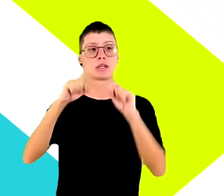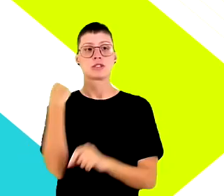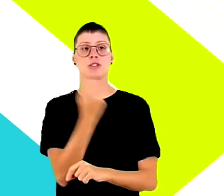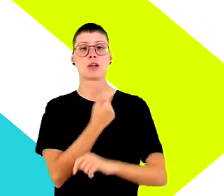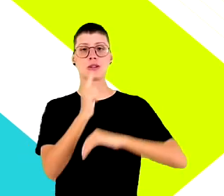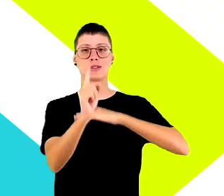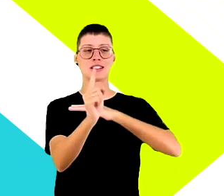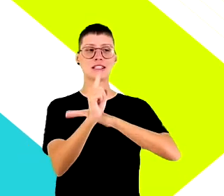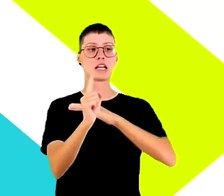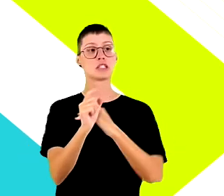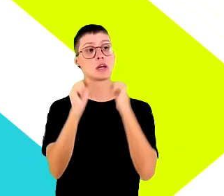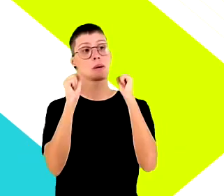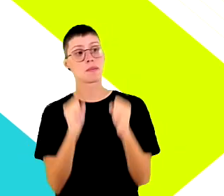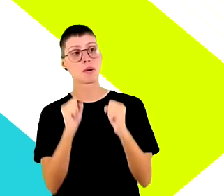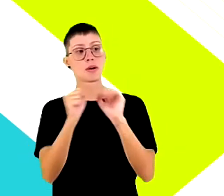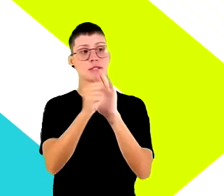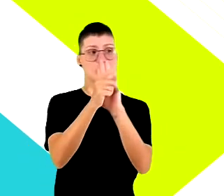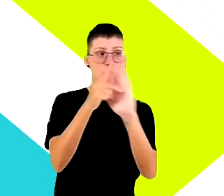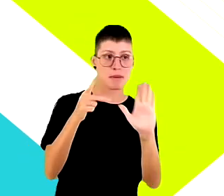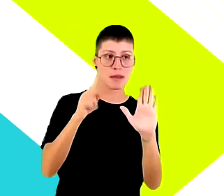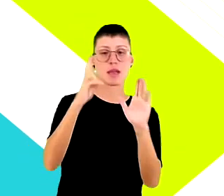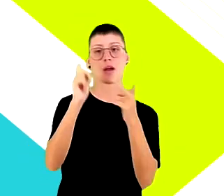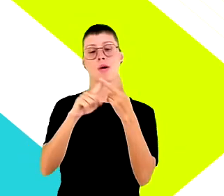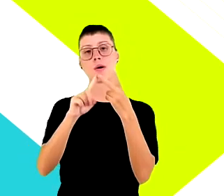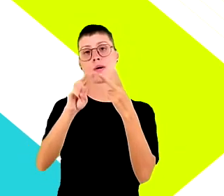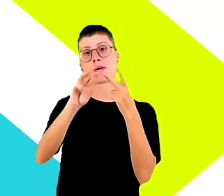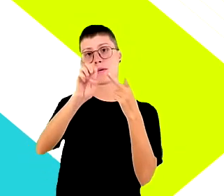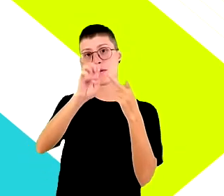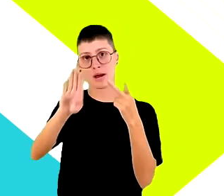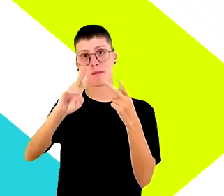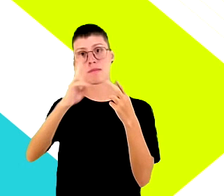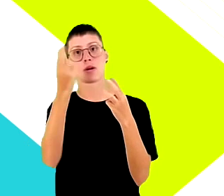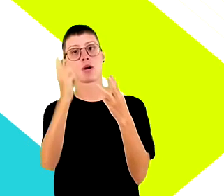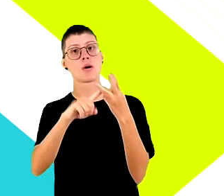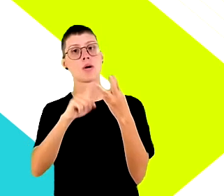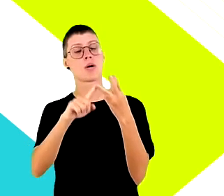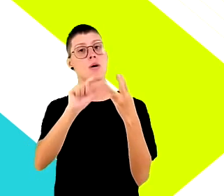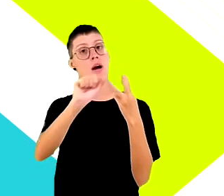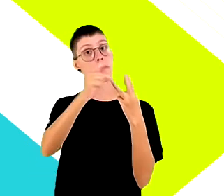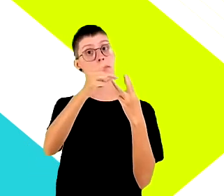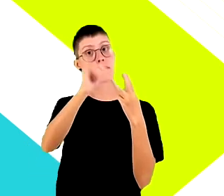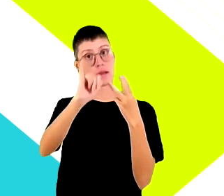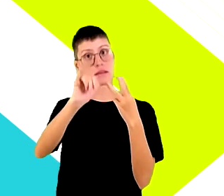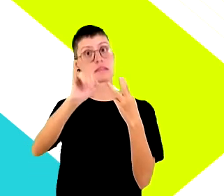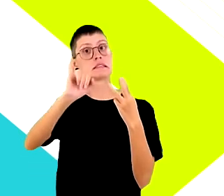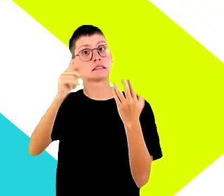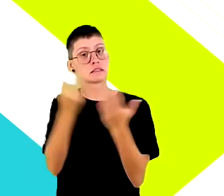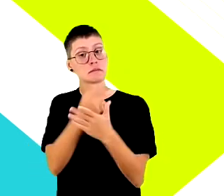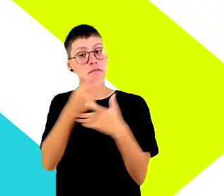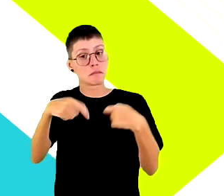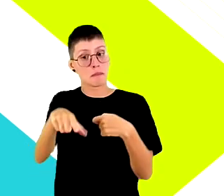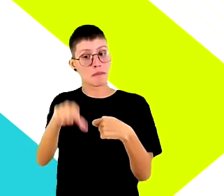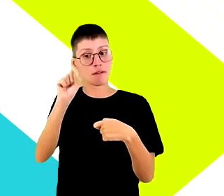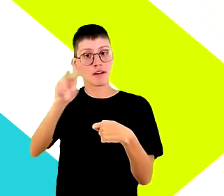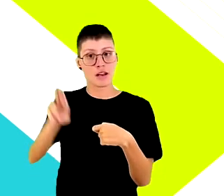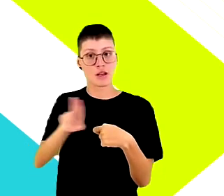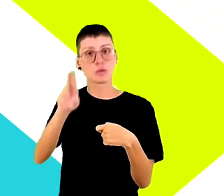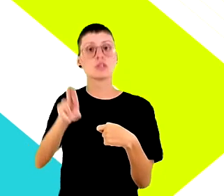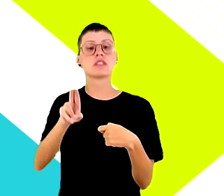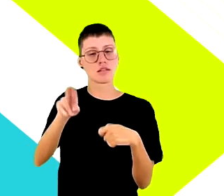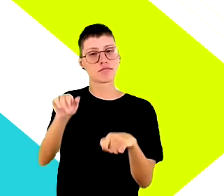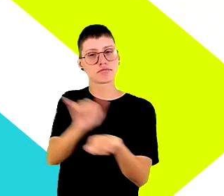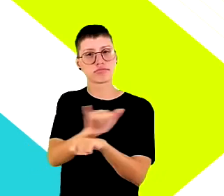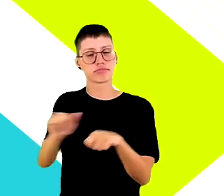pelo aplicativo, pela web e também via API, caso o cliente prefira utilizar a sua própria